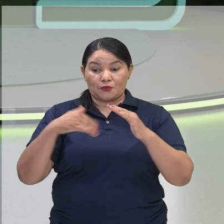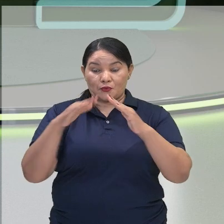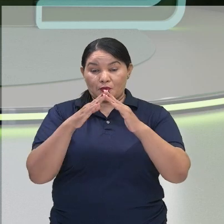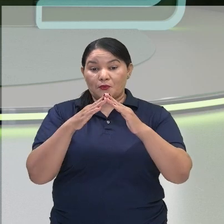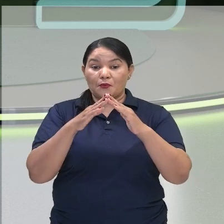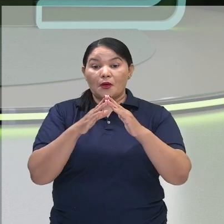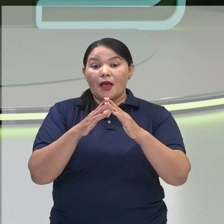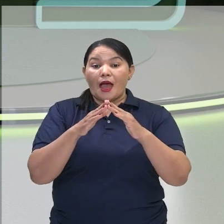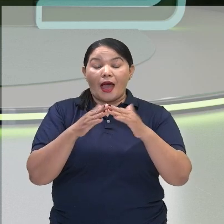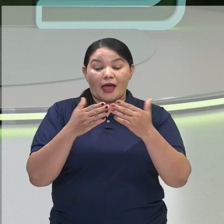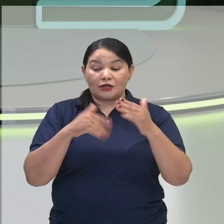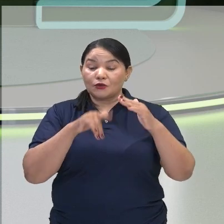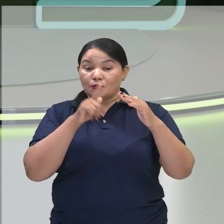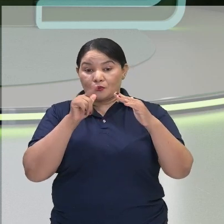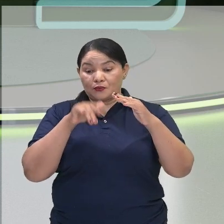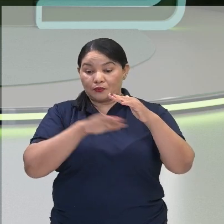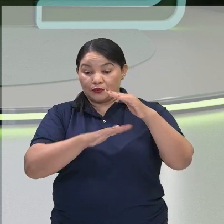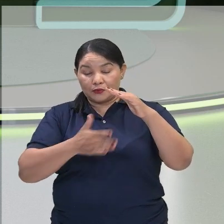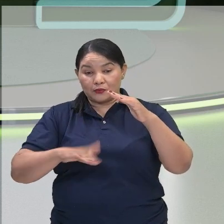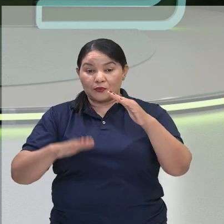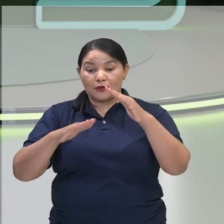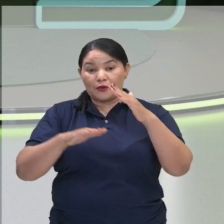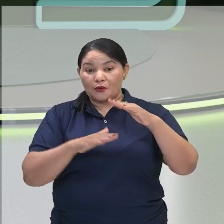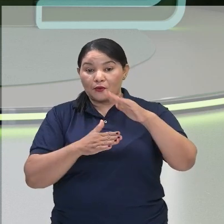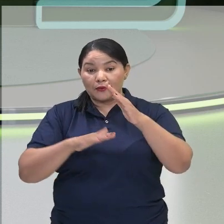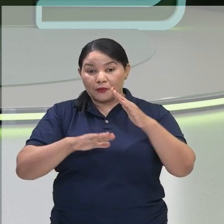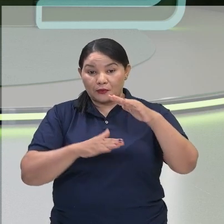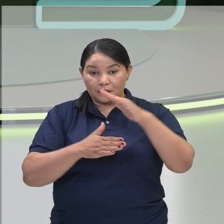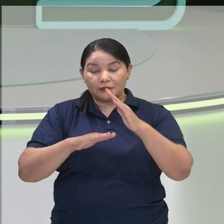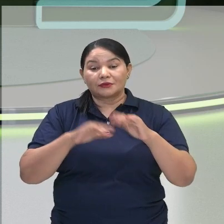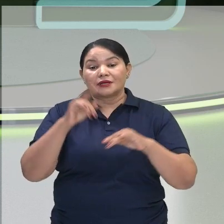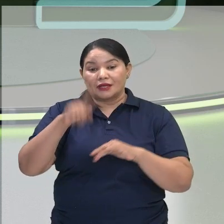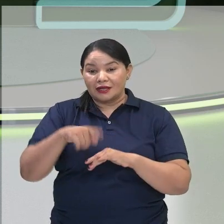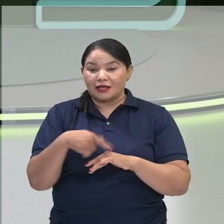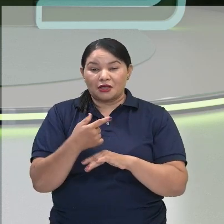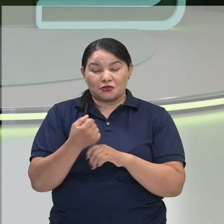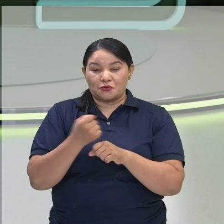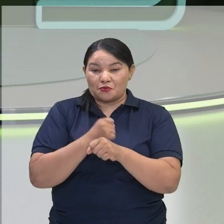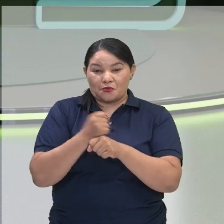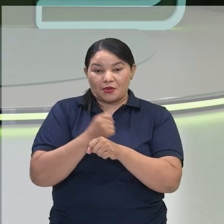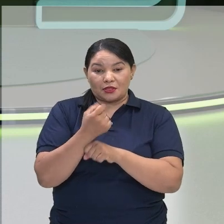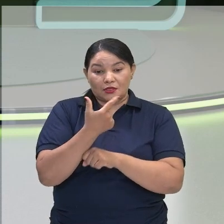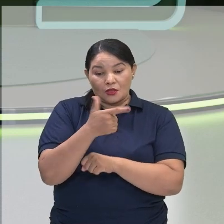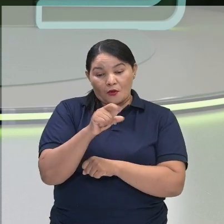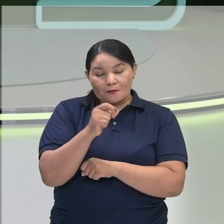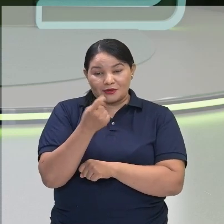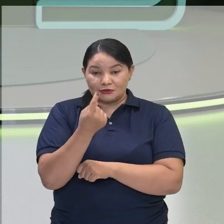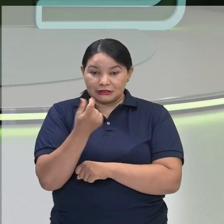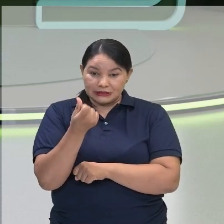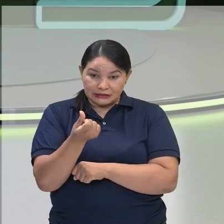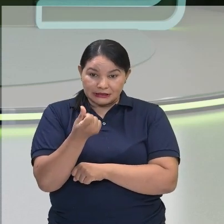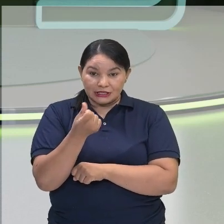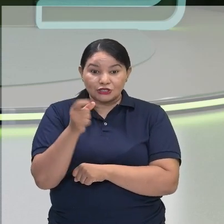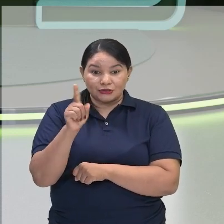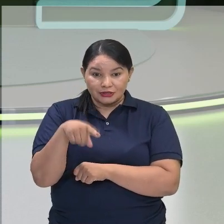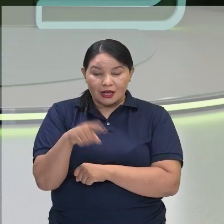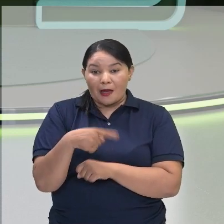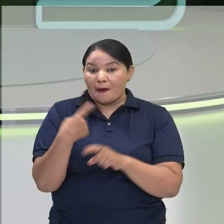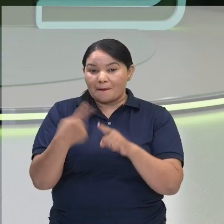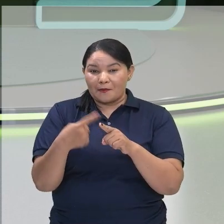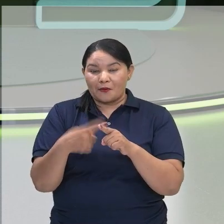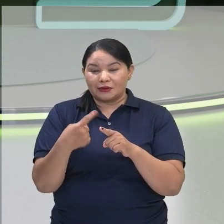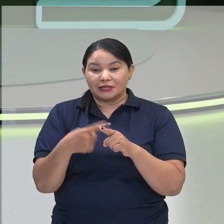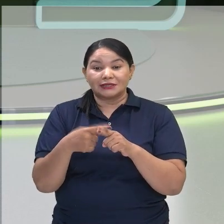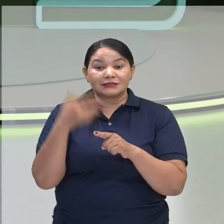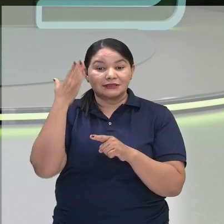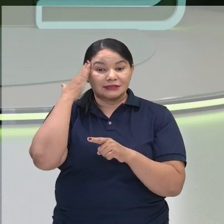de hidrelétrica. Essa notícia é de 2016, né, mas ela é bem interessante de nós sabermos, porque justamente naquele